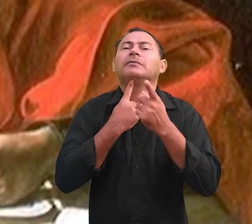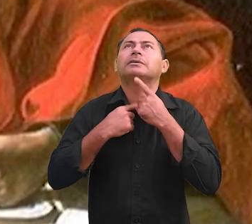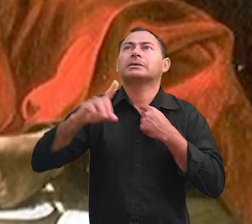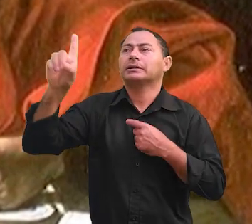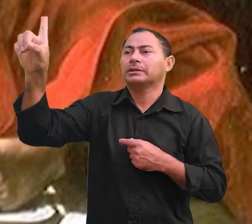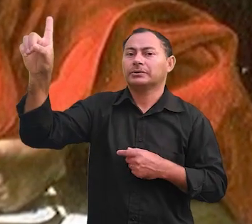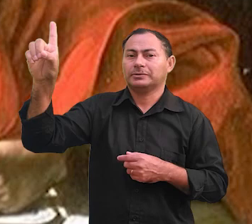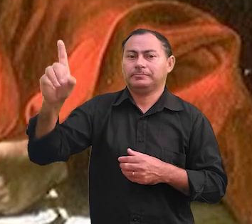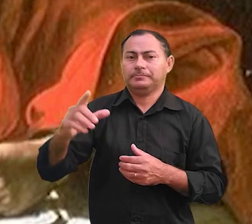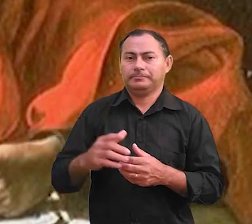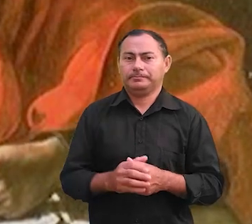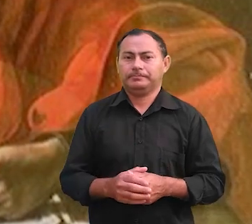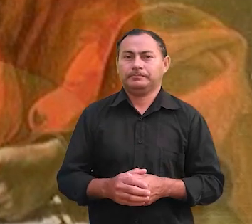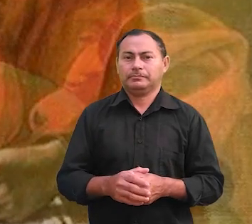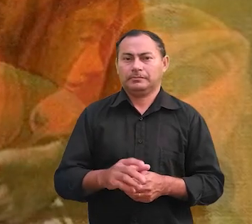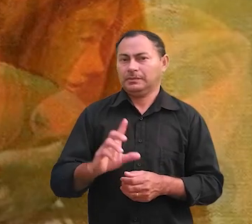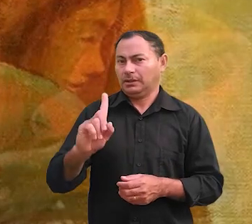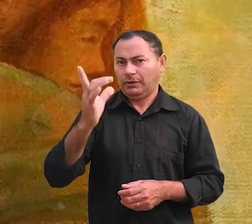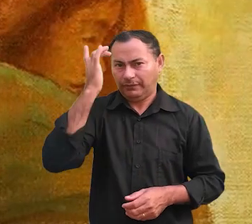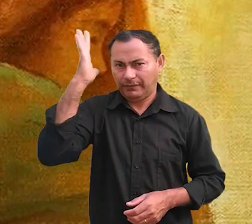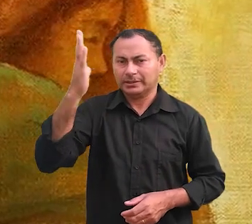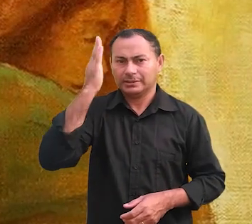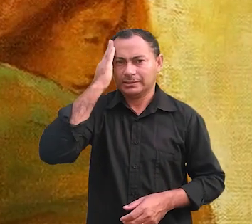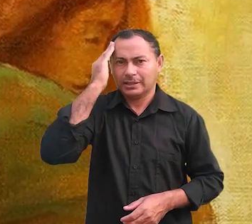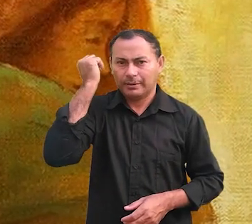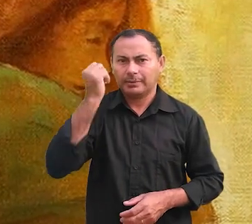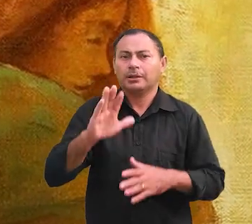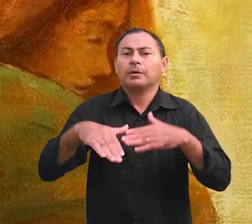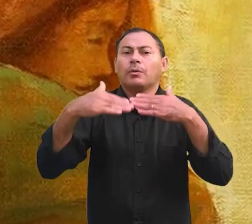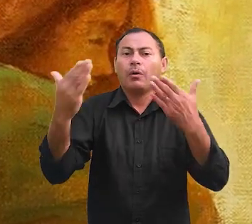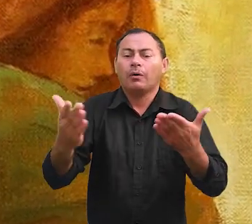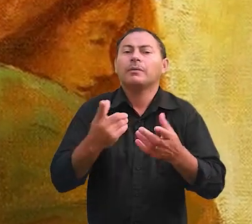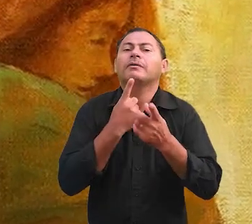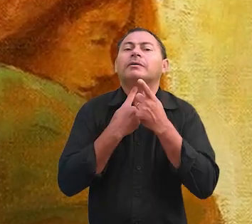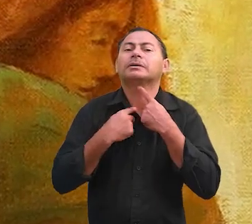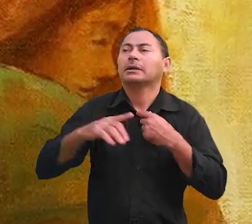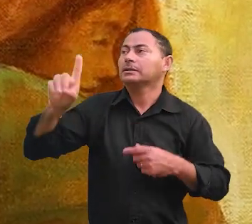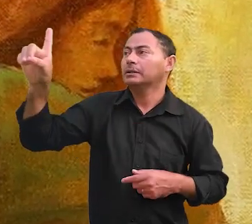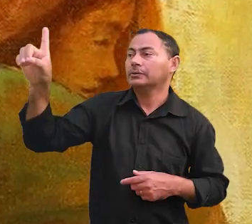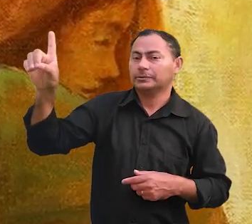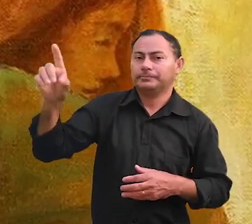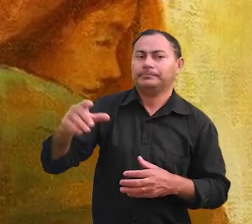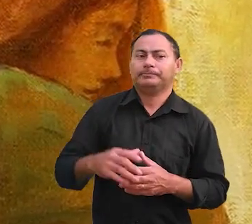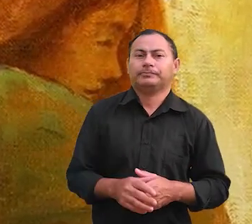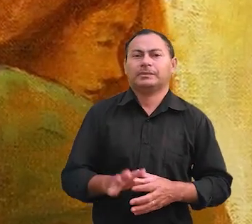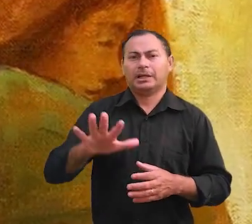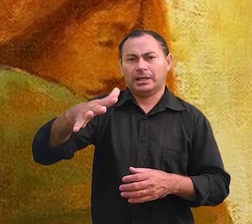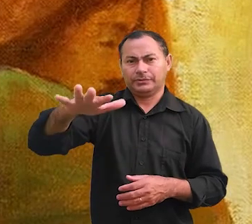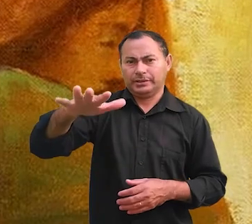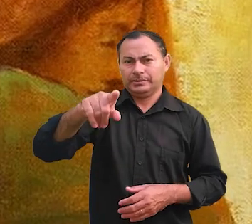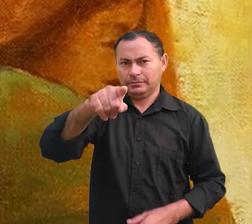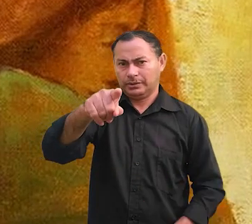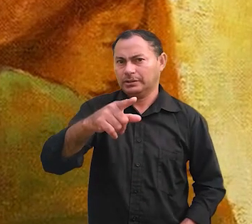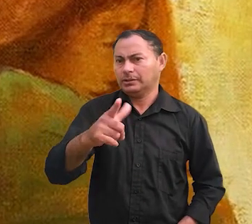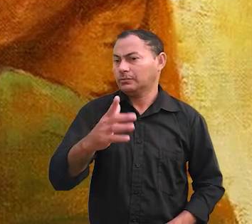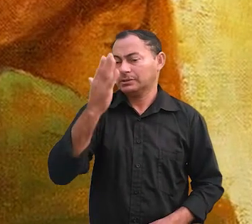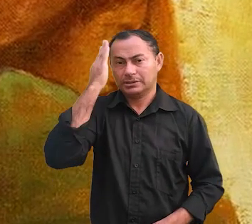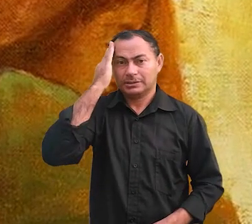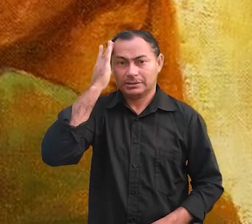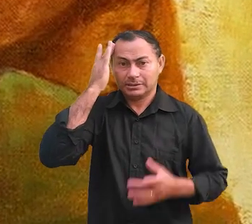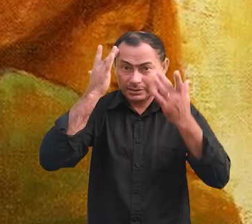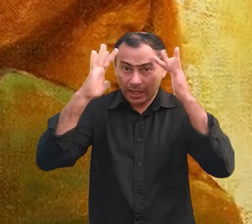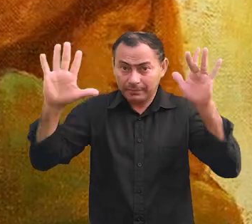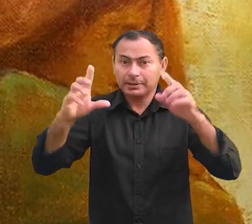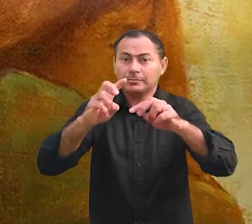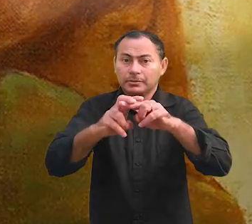do conhecimento da vontade de Deus não é fácil saber qual é a vontade de deus muitas vezes você